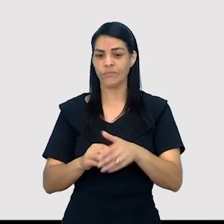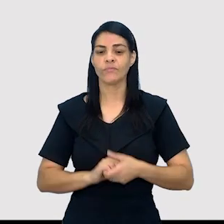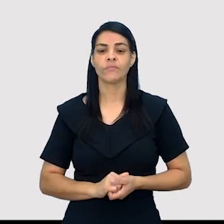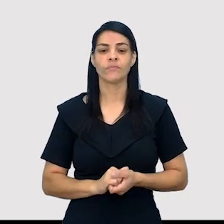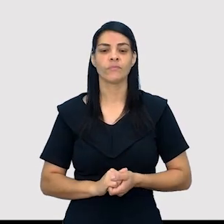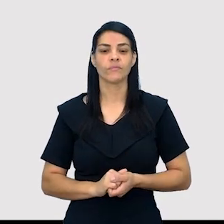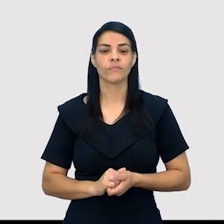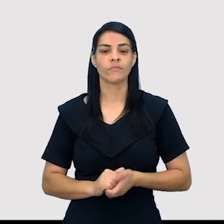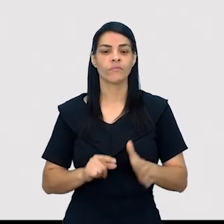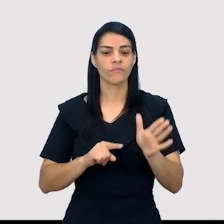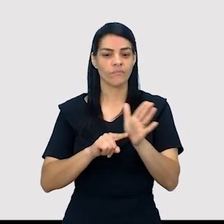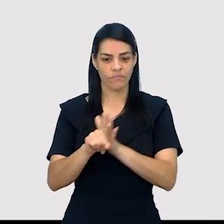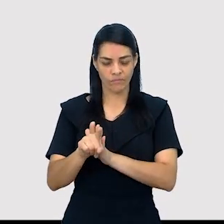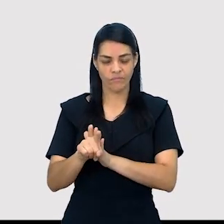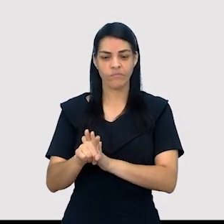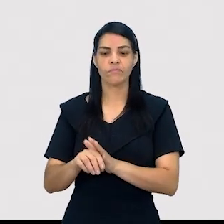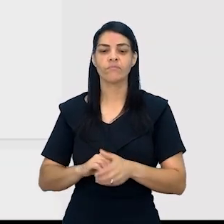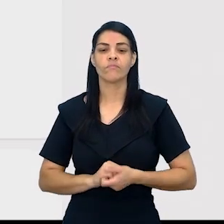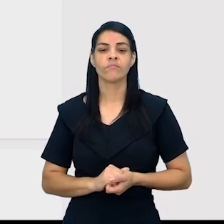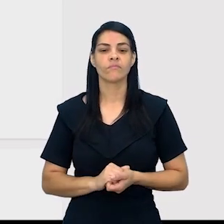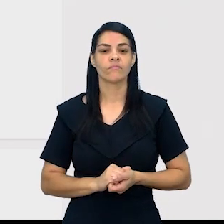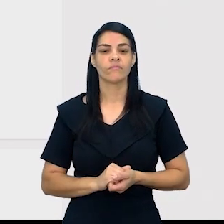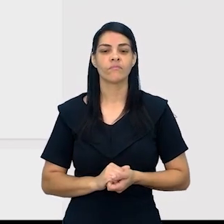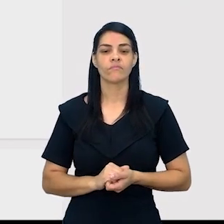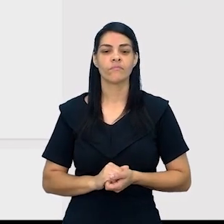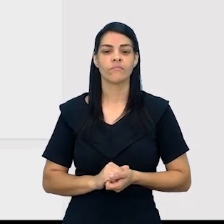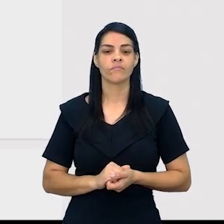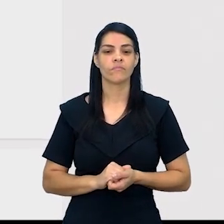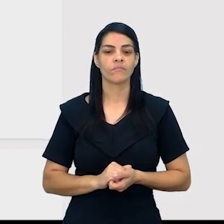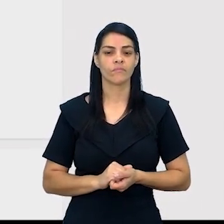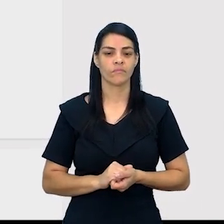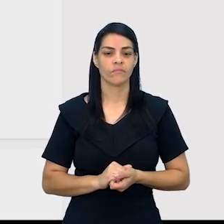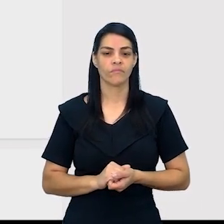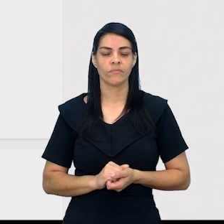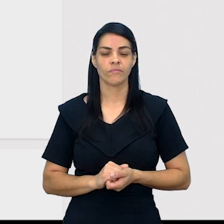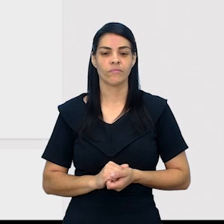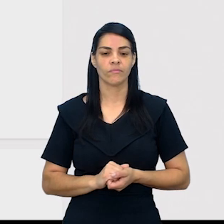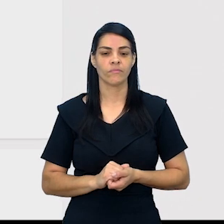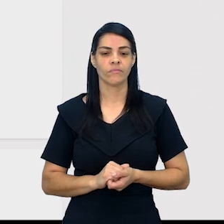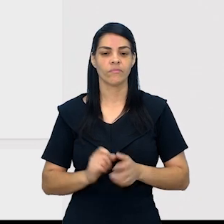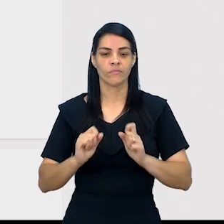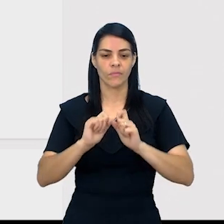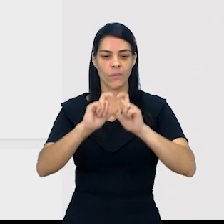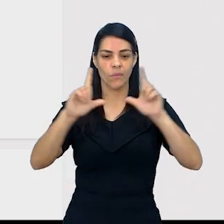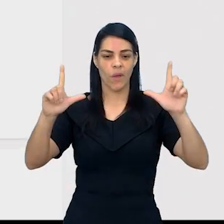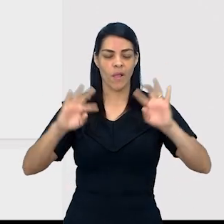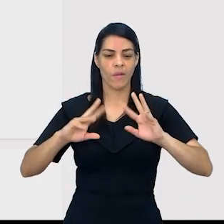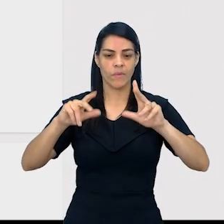né logo abaixo do gabarito e Vamos aumentar um pouquinho visual